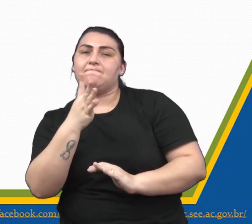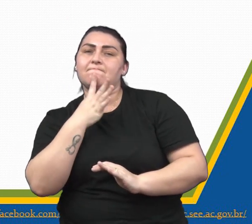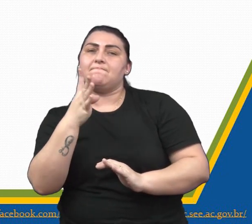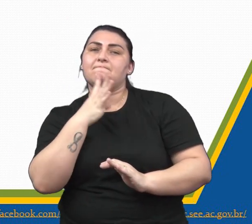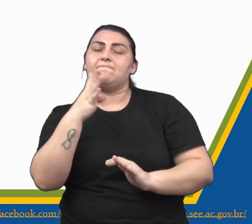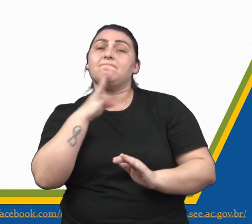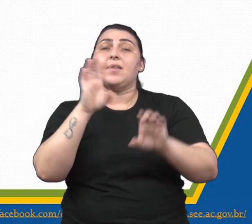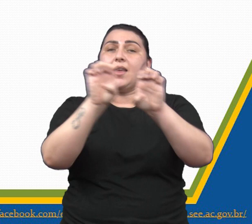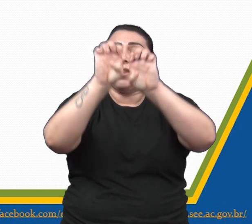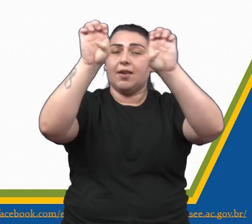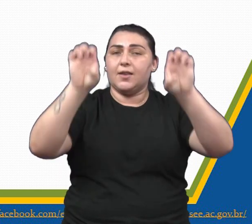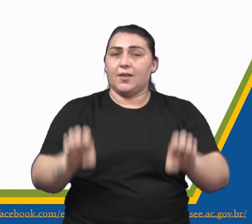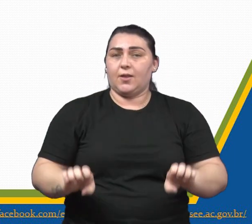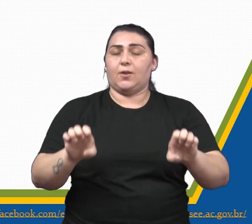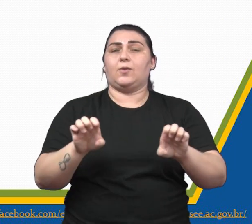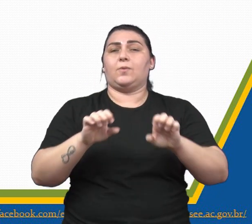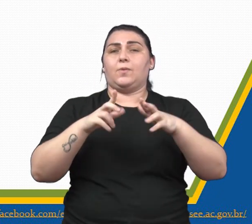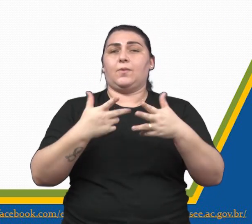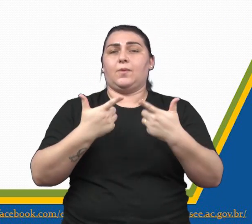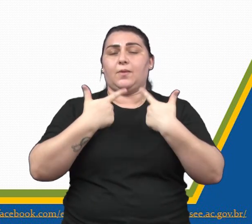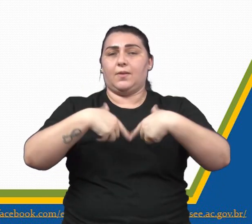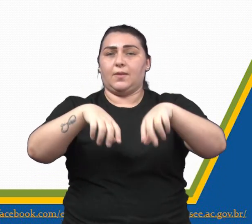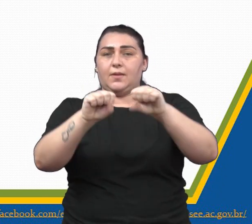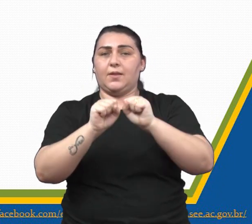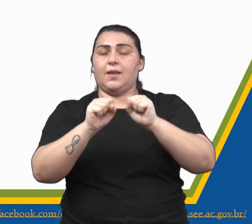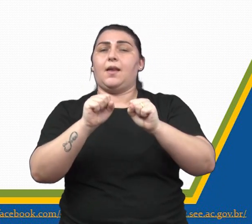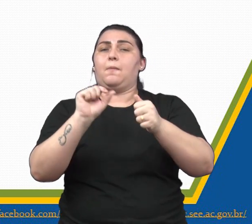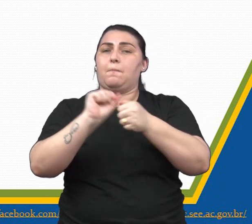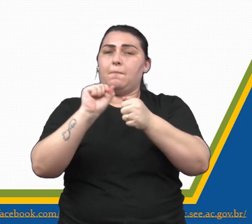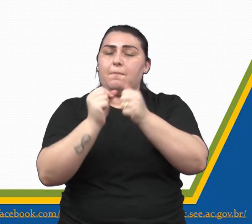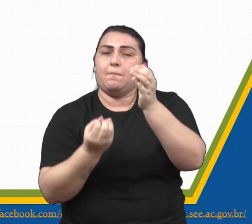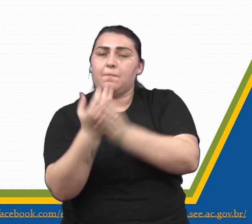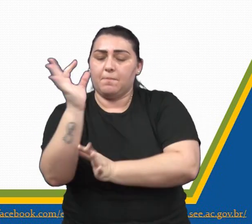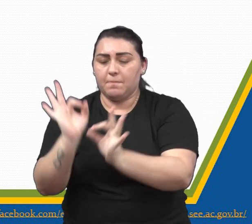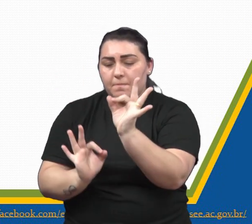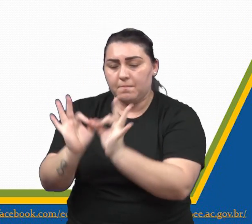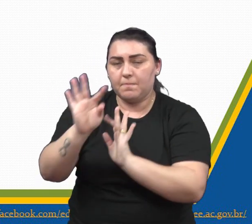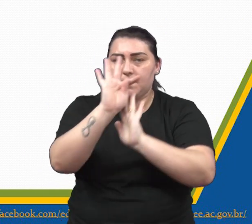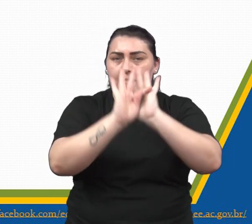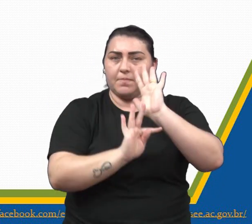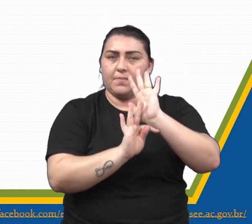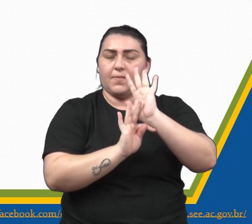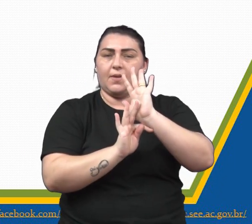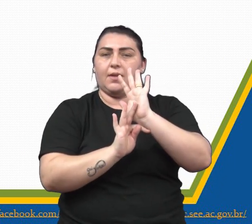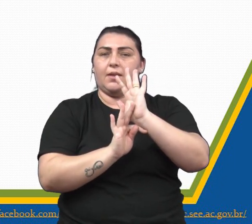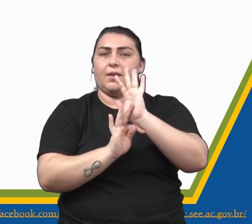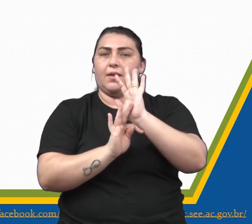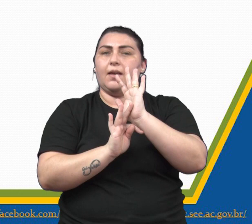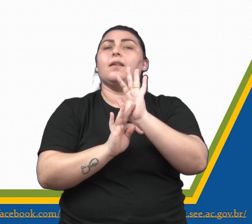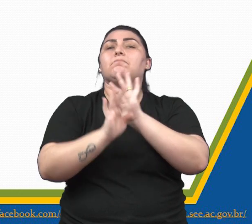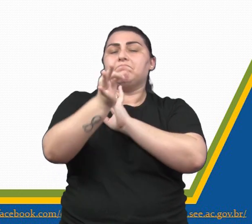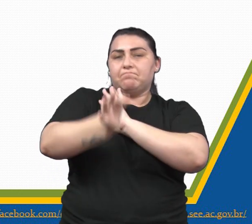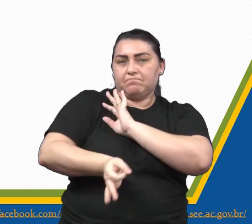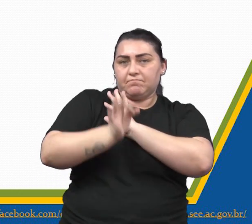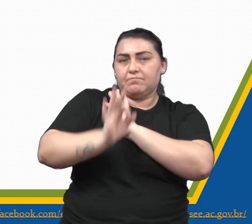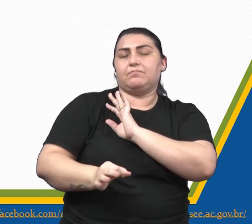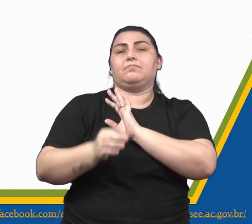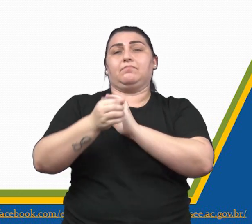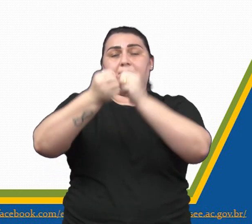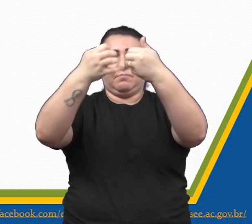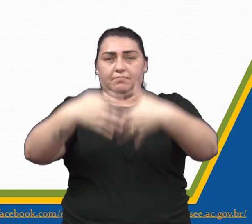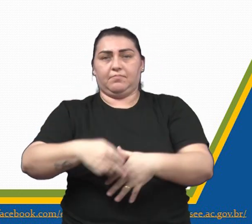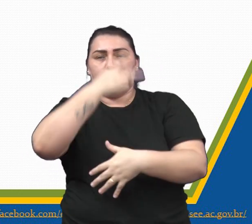mecanismos linguísticos necessários para produzi-lo. Sobre essa afirmação, é correto afirmar que o relato